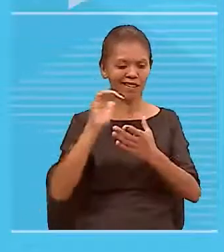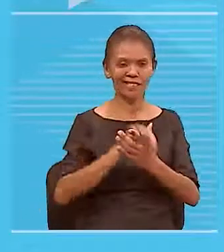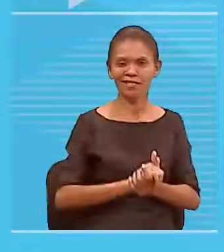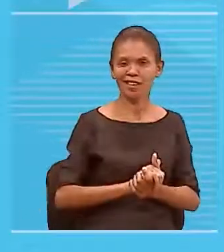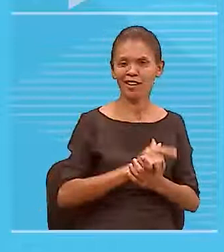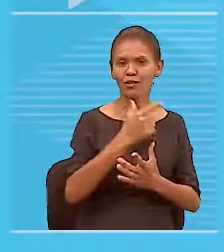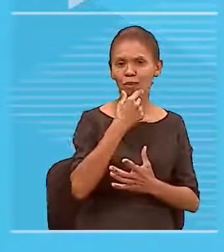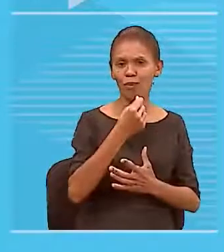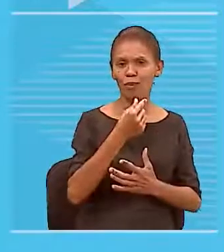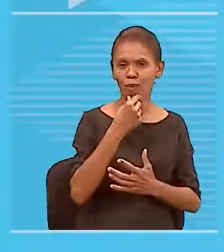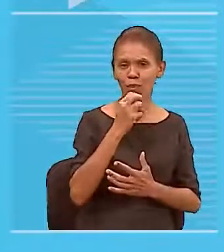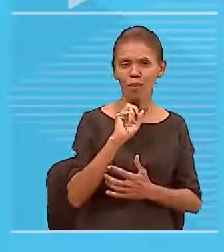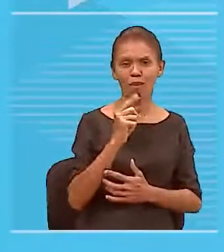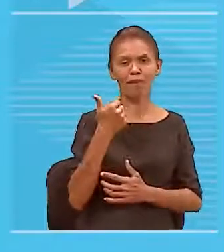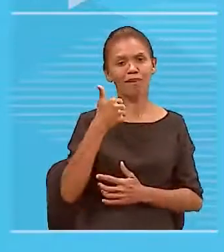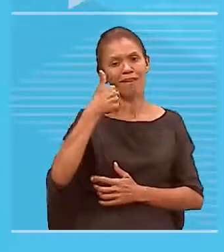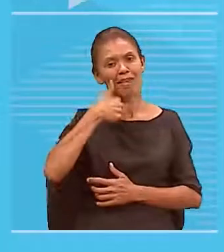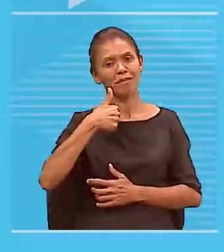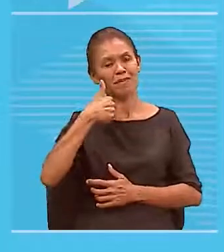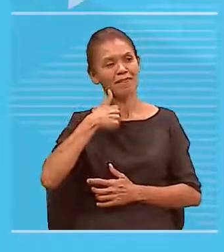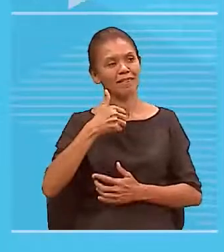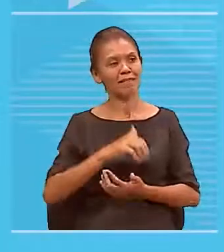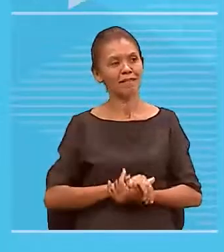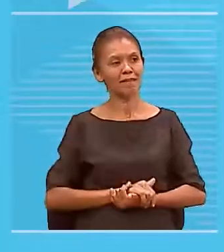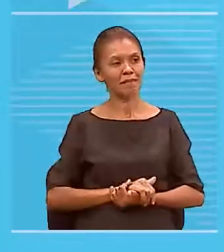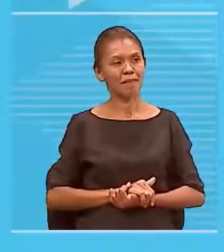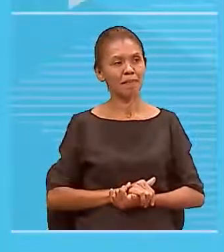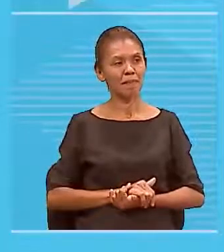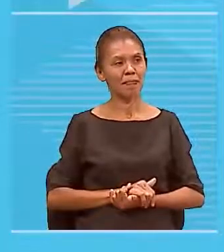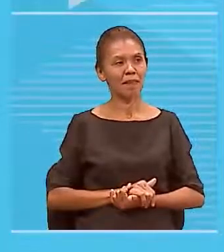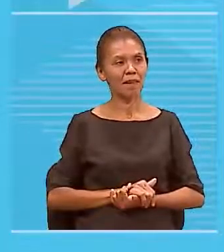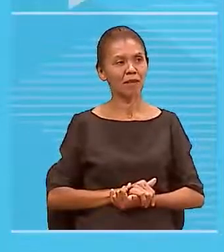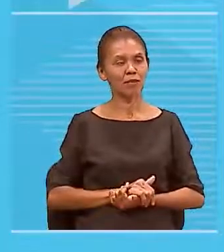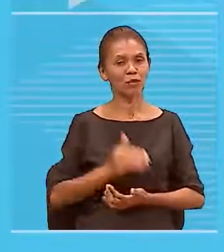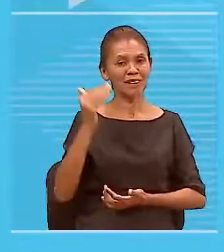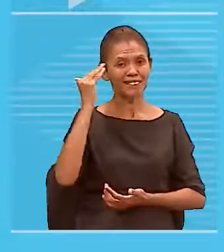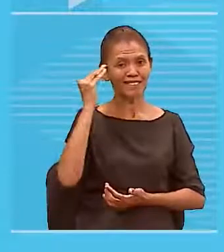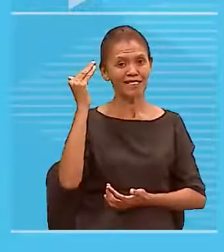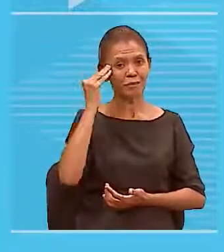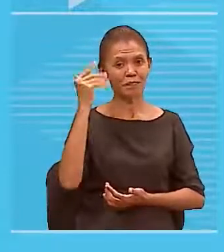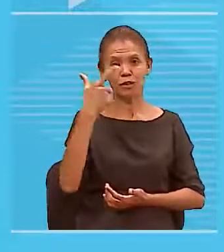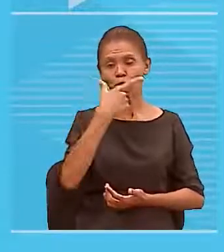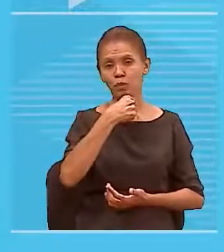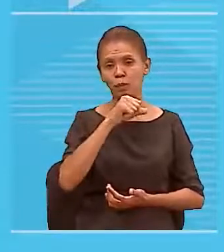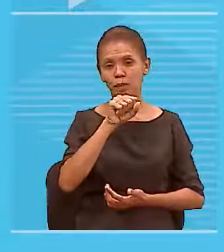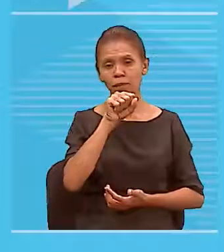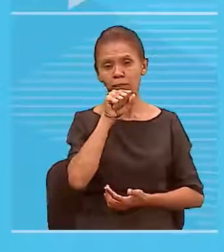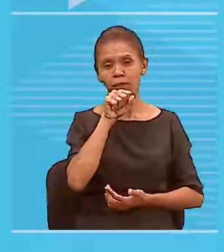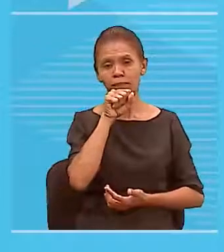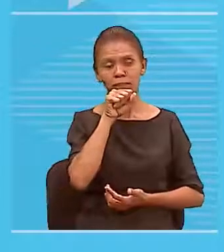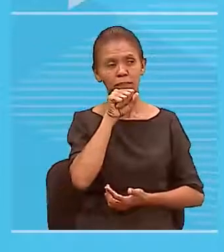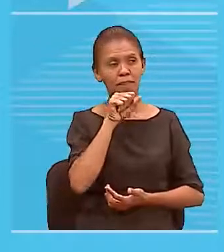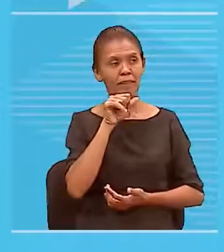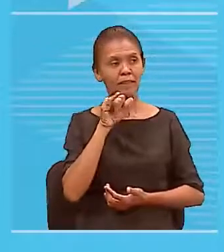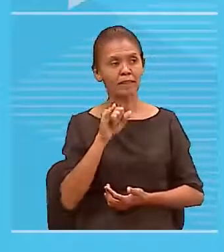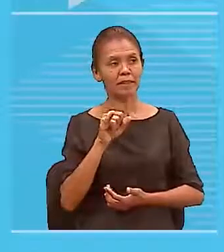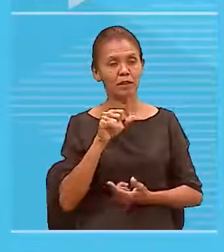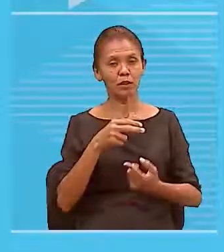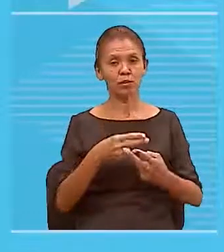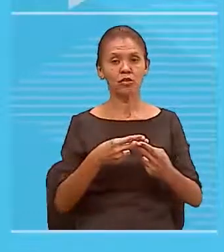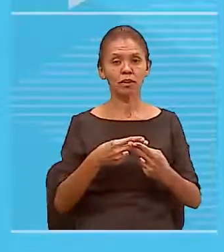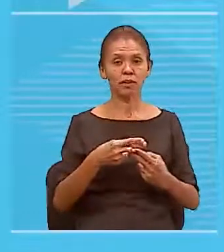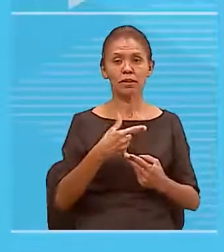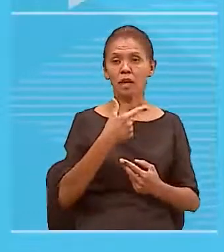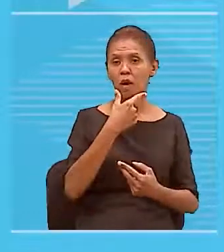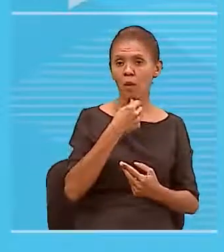um homem ou com uma mulher na visão do pai viu Adriana né quando se fala homem ou